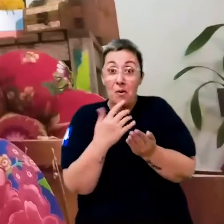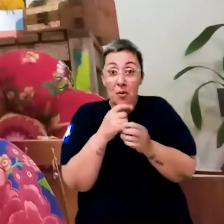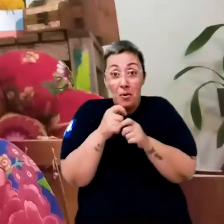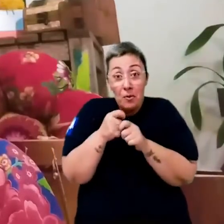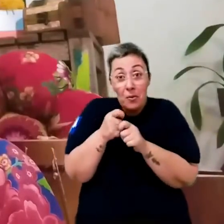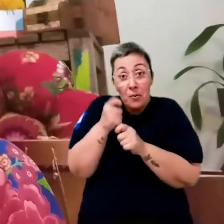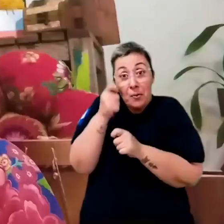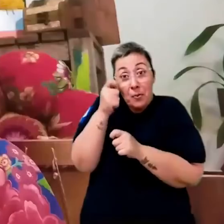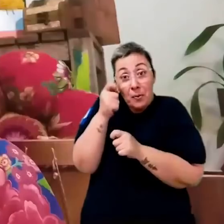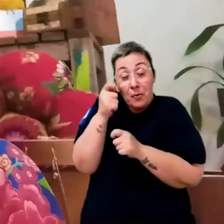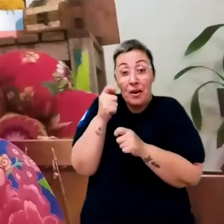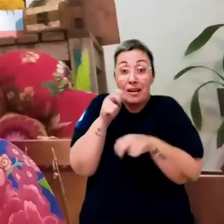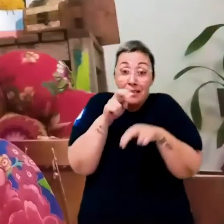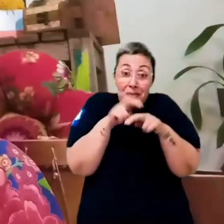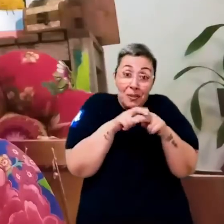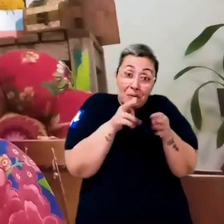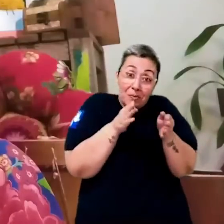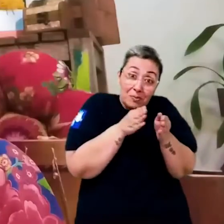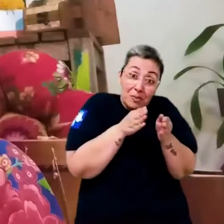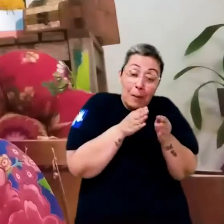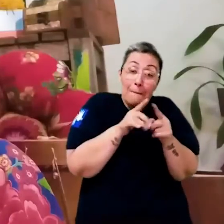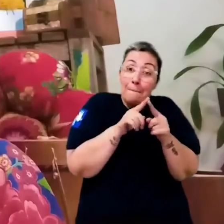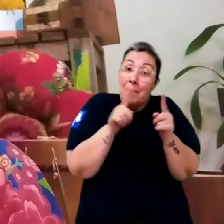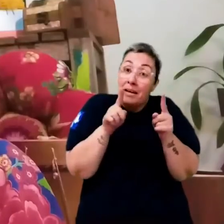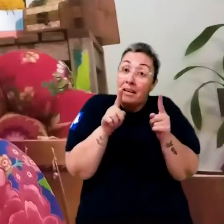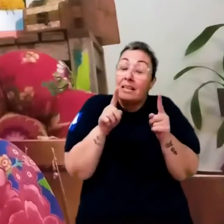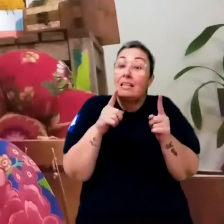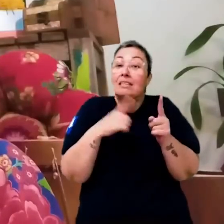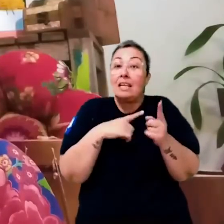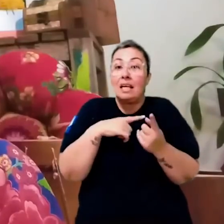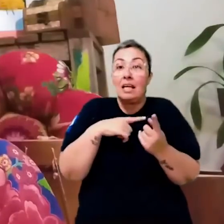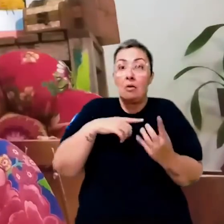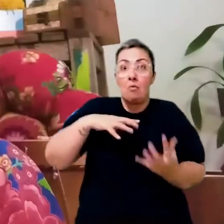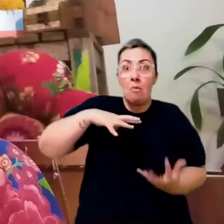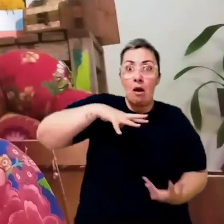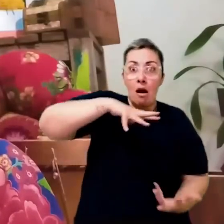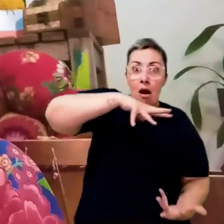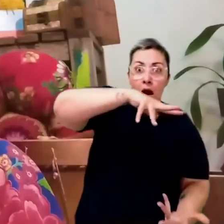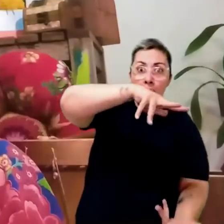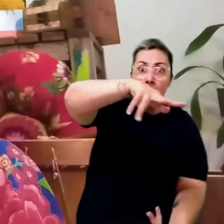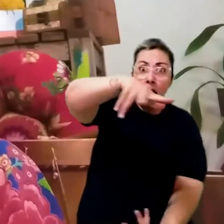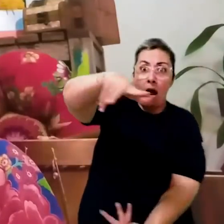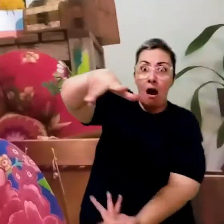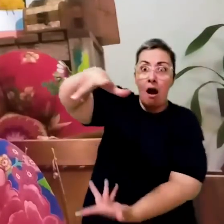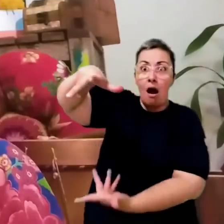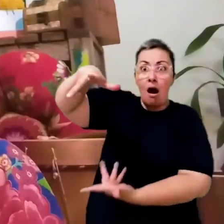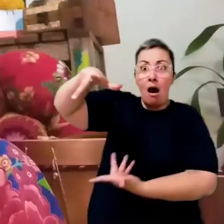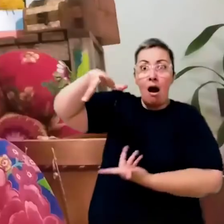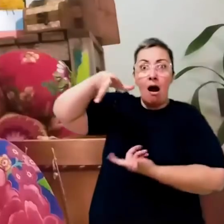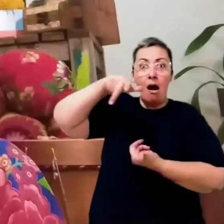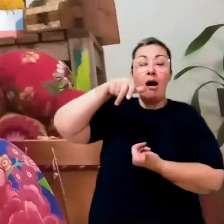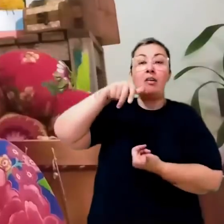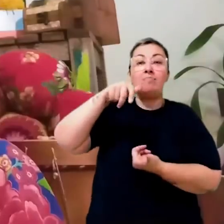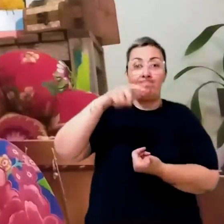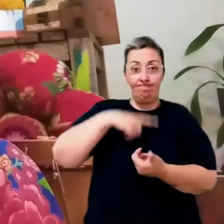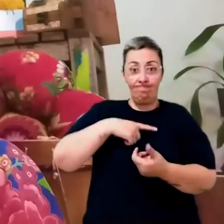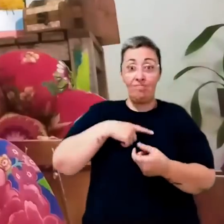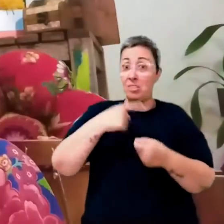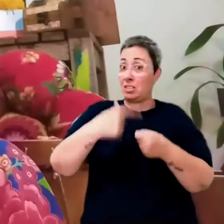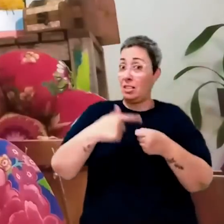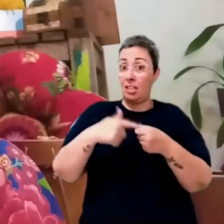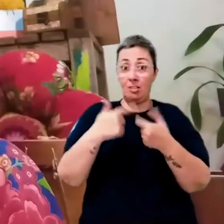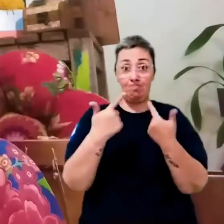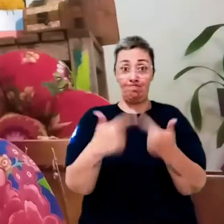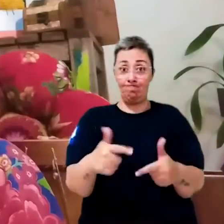pequeno, uma cadeira pequena. Mas elas vivem num mundo muito grande. Tão grande que as cidades